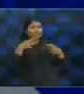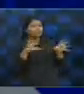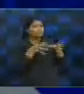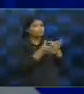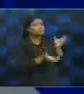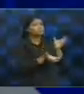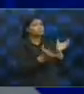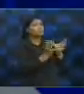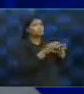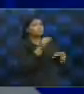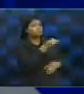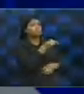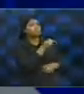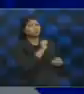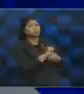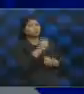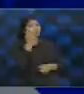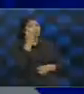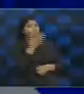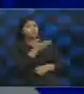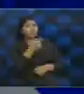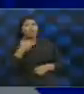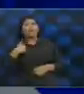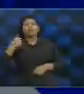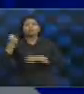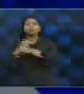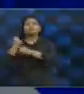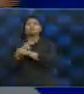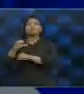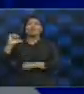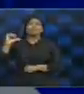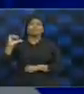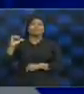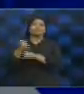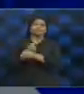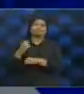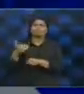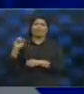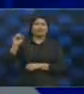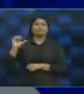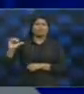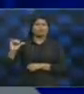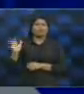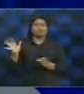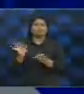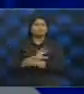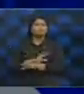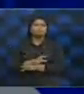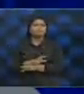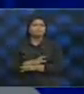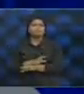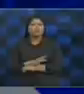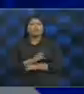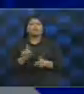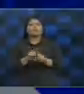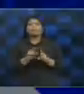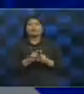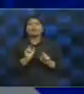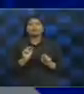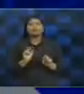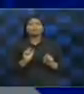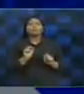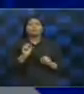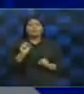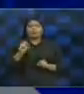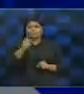até dezembro, 22. E ele fala de uma coisa atrasada. Não é meu primeiro emprego, mas o que importa. É minha primeira empresa. E